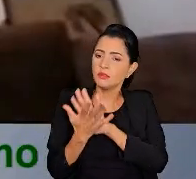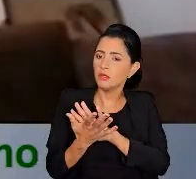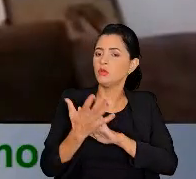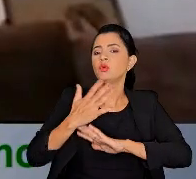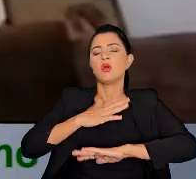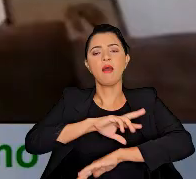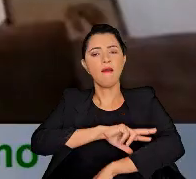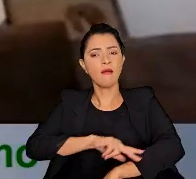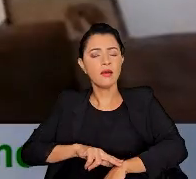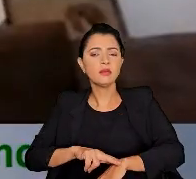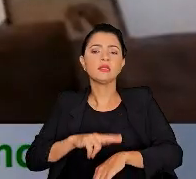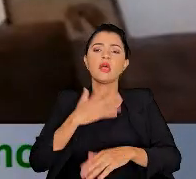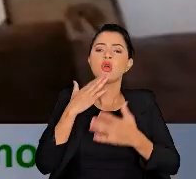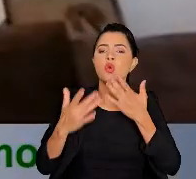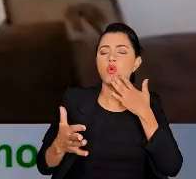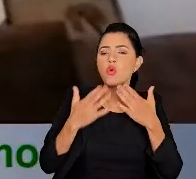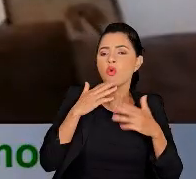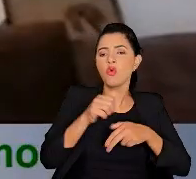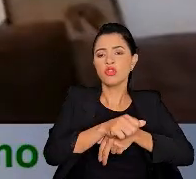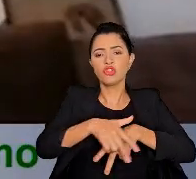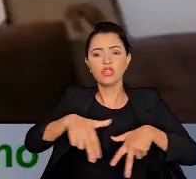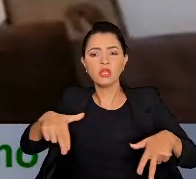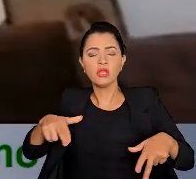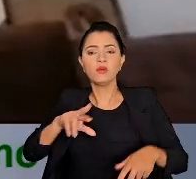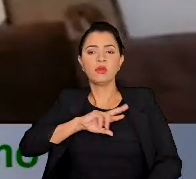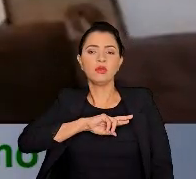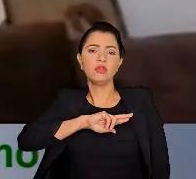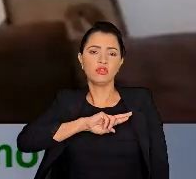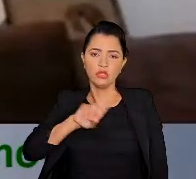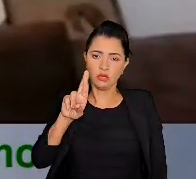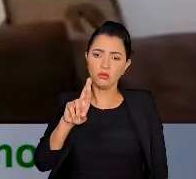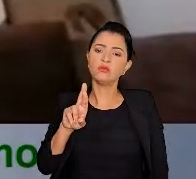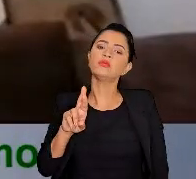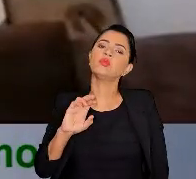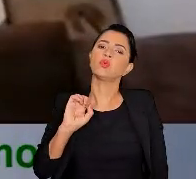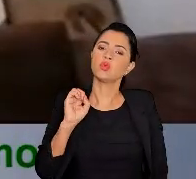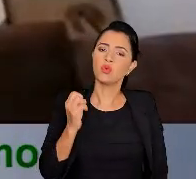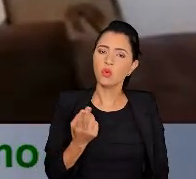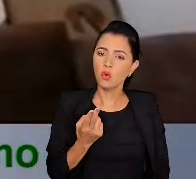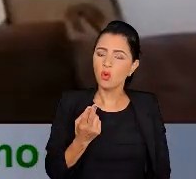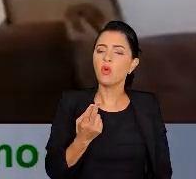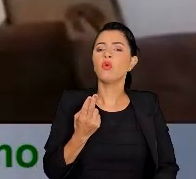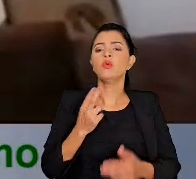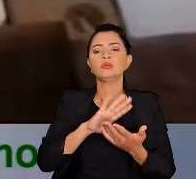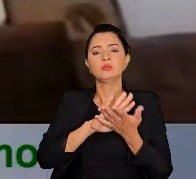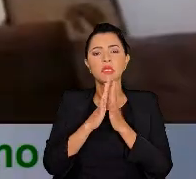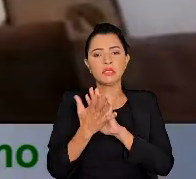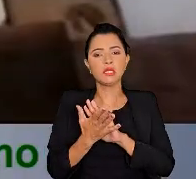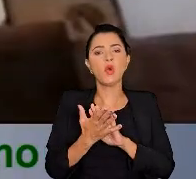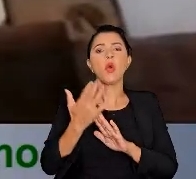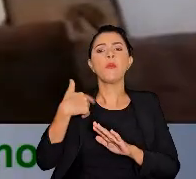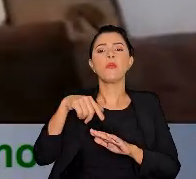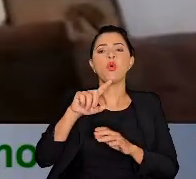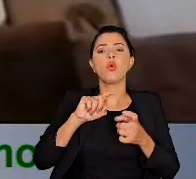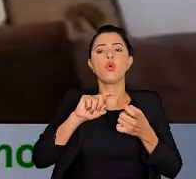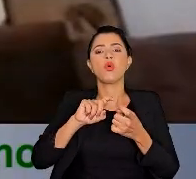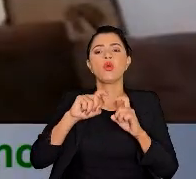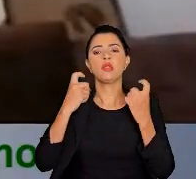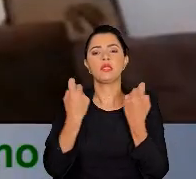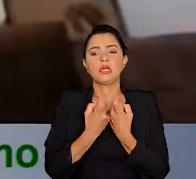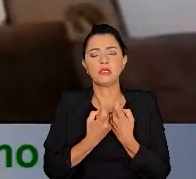raça, cor, etnia, religião ou discriminação por orientação sexual ou identidade de